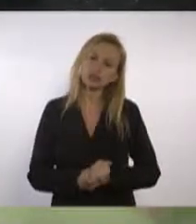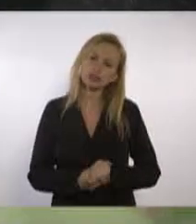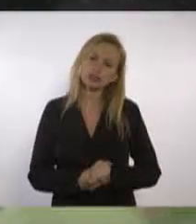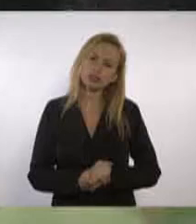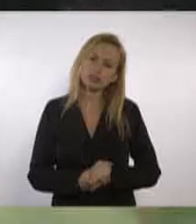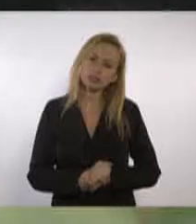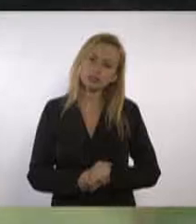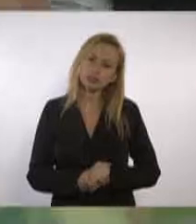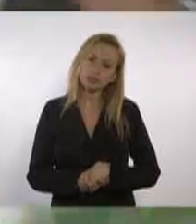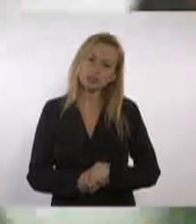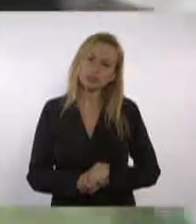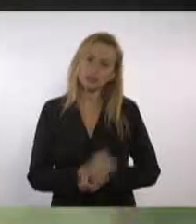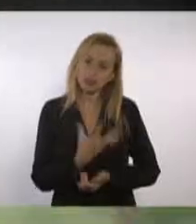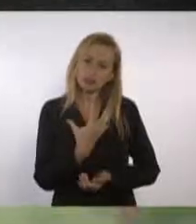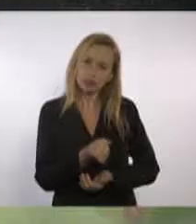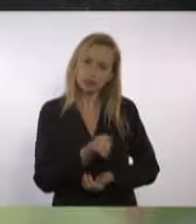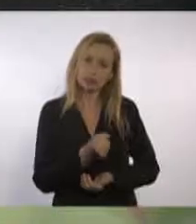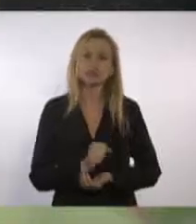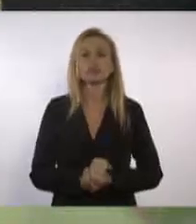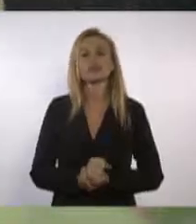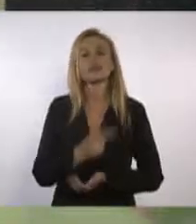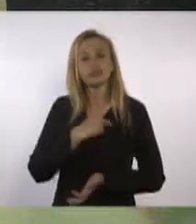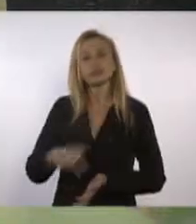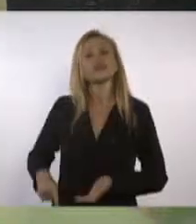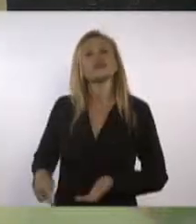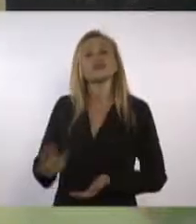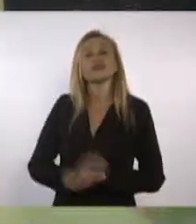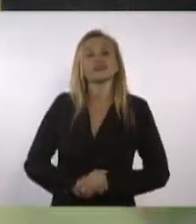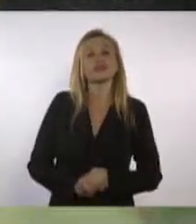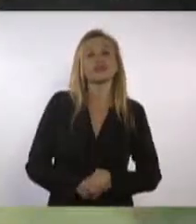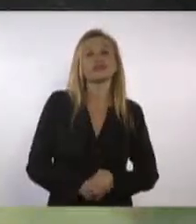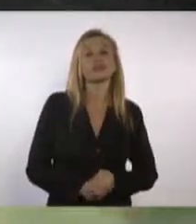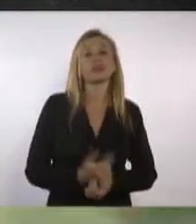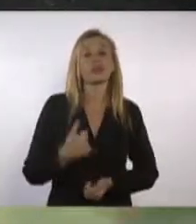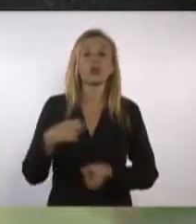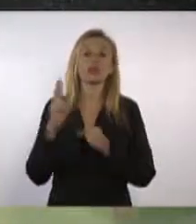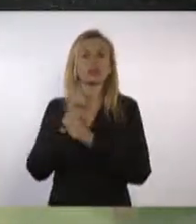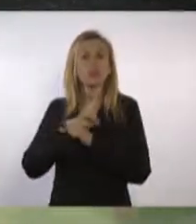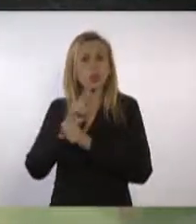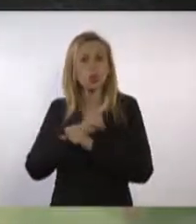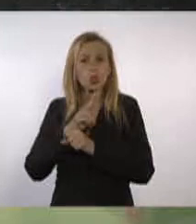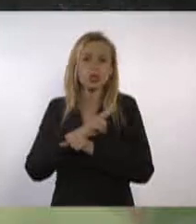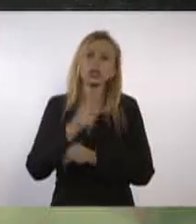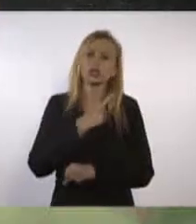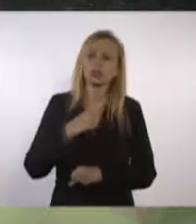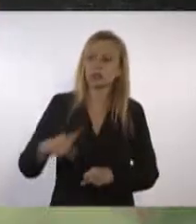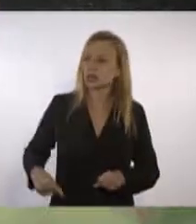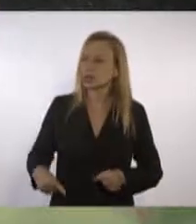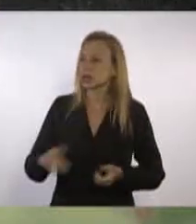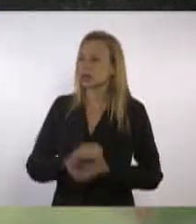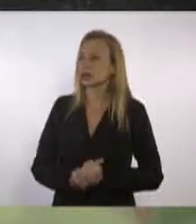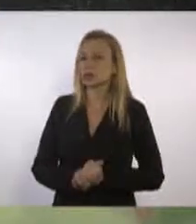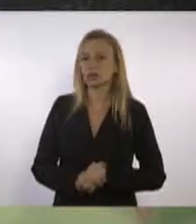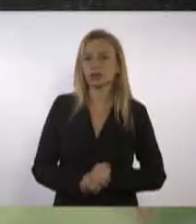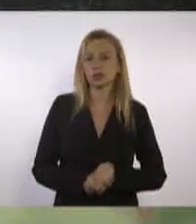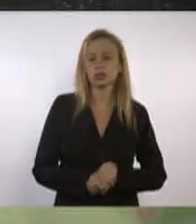ser atendidos por essa presidência. Eu estou procurando aqui, como presidente, deputada Marta